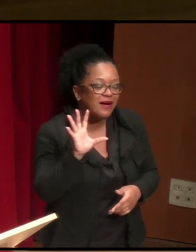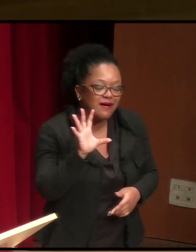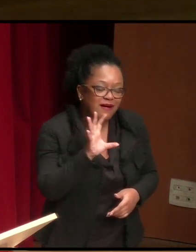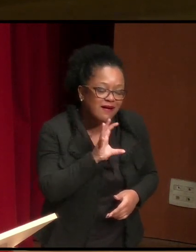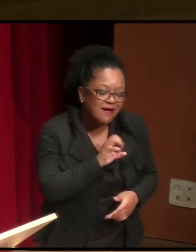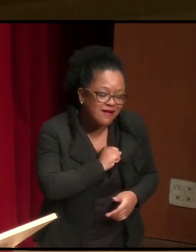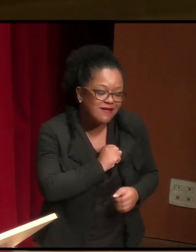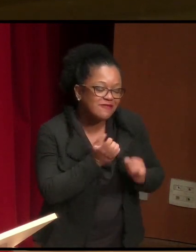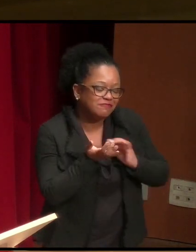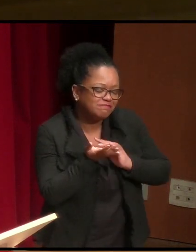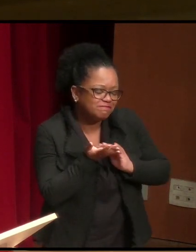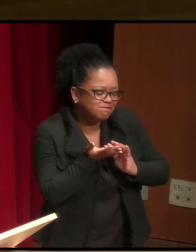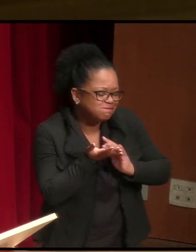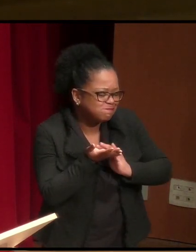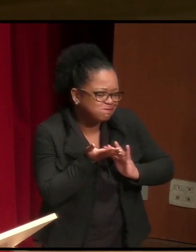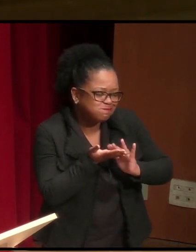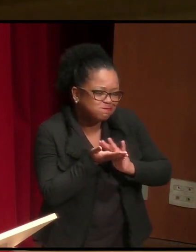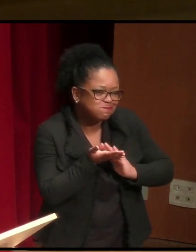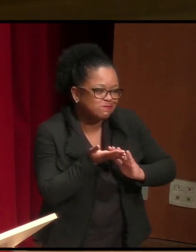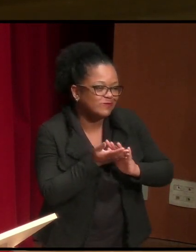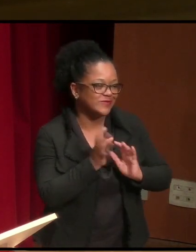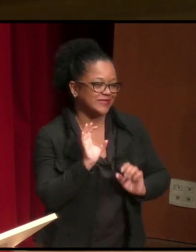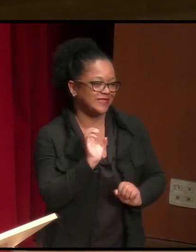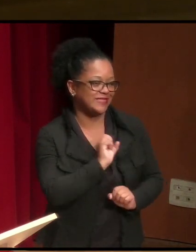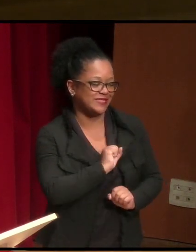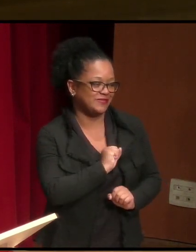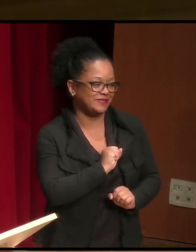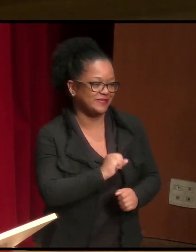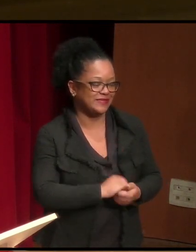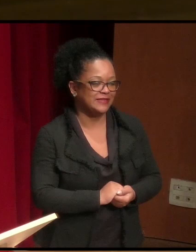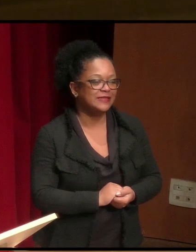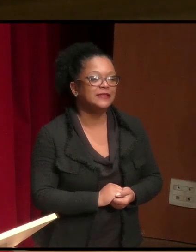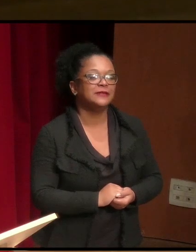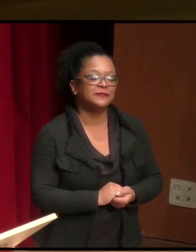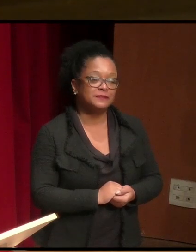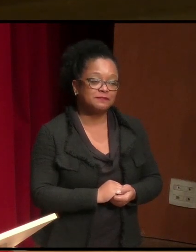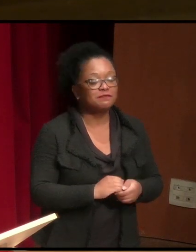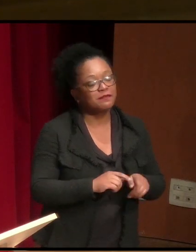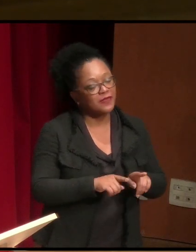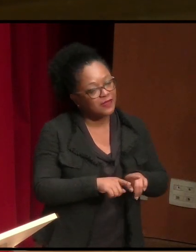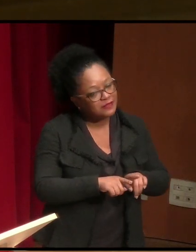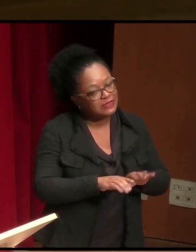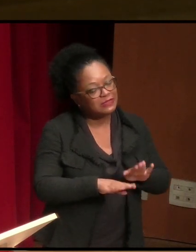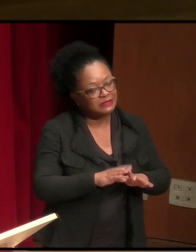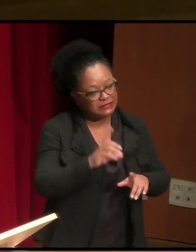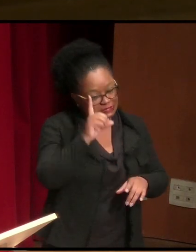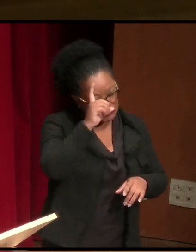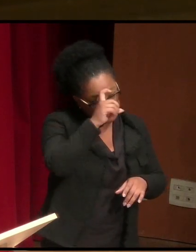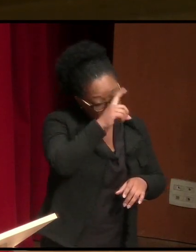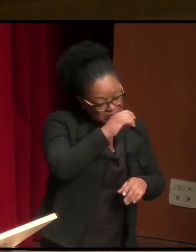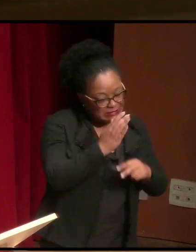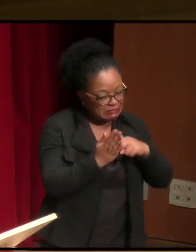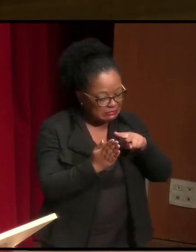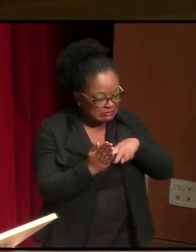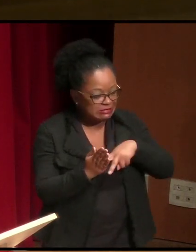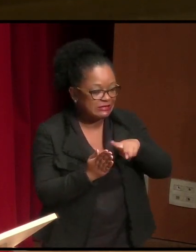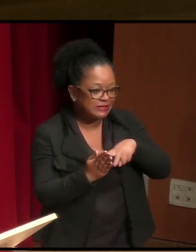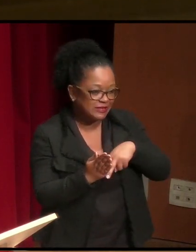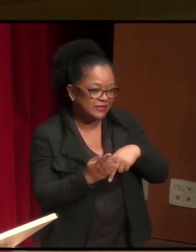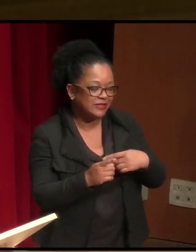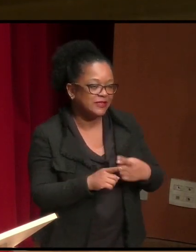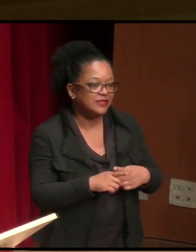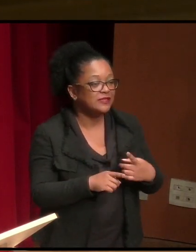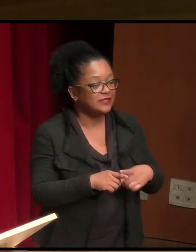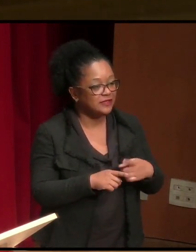sou apaixonada pelo Braille, né? Tenho algumas dificuldades na leitura porque eu costumo dizer, eu sou esquerdinha,